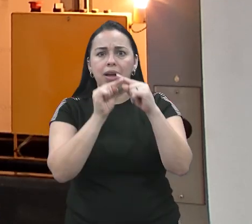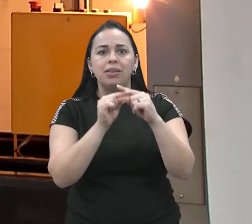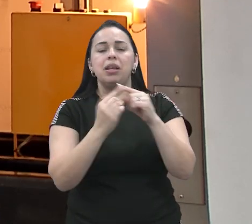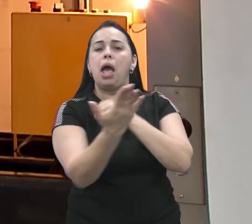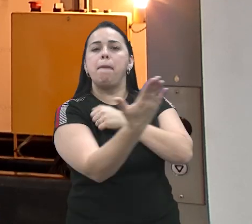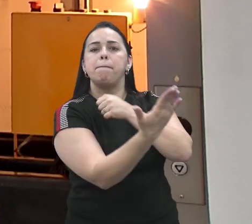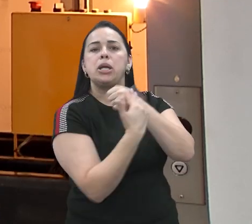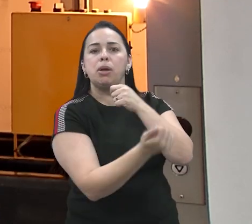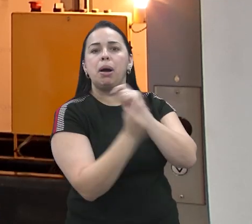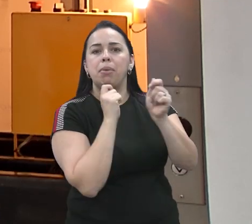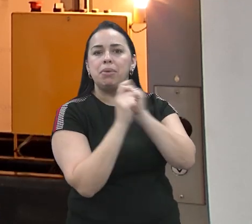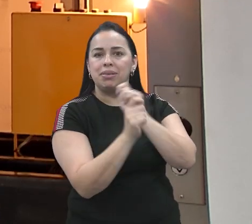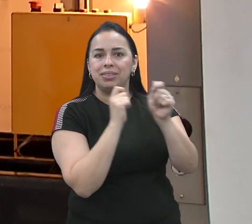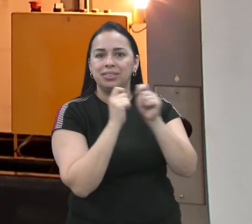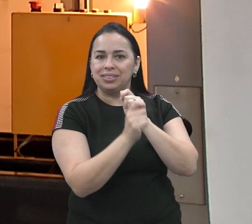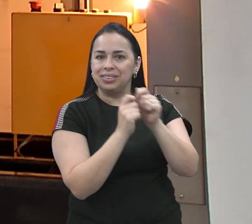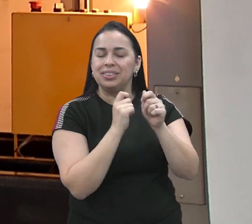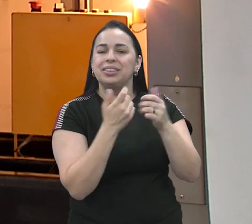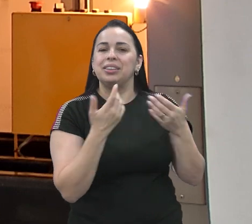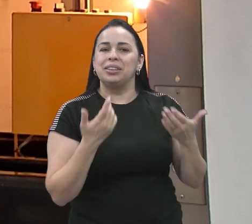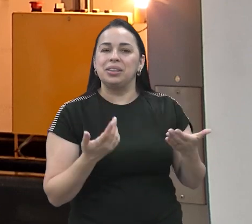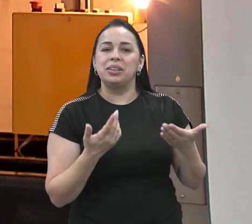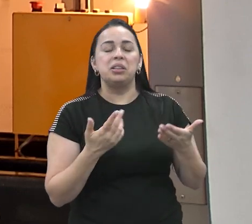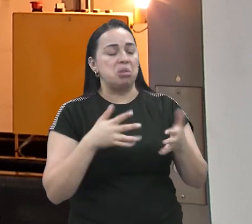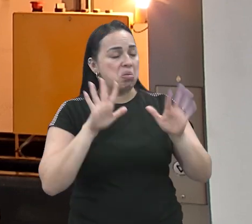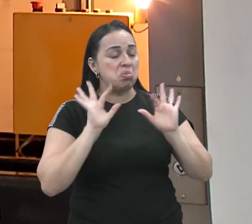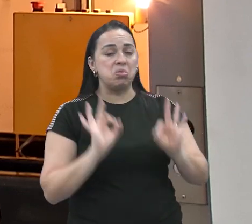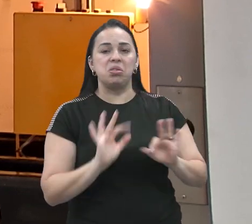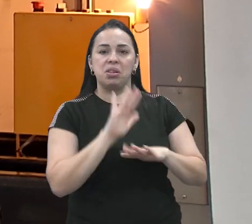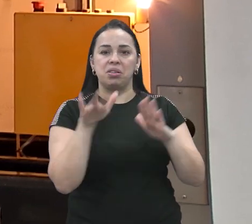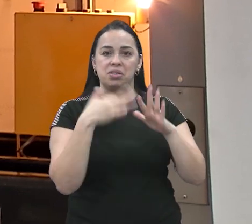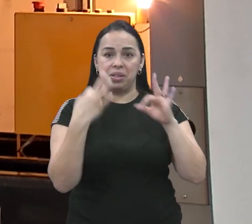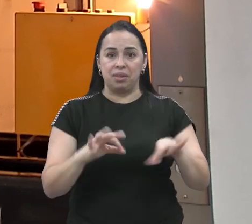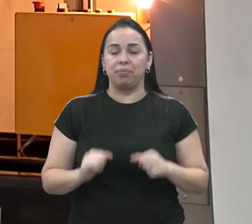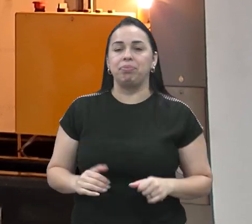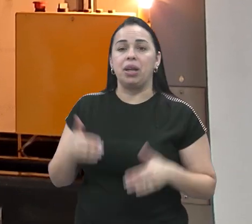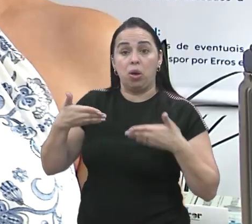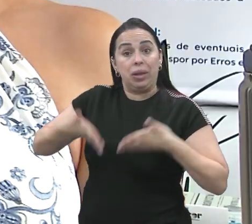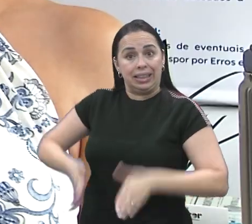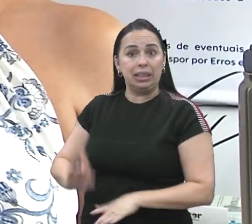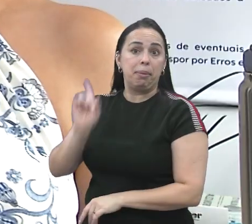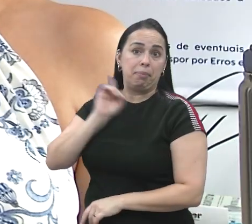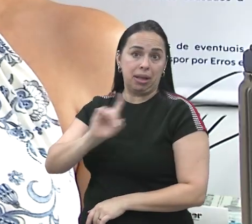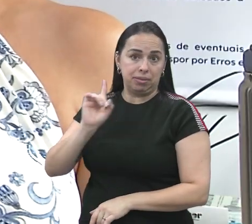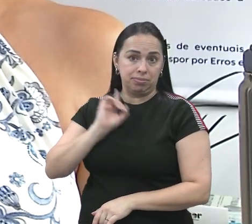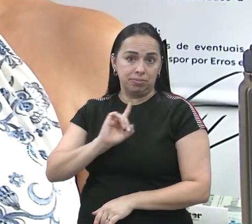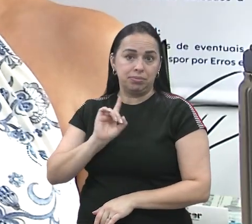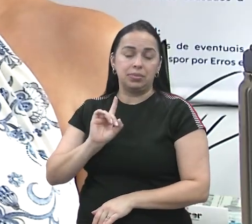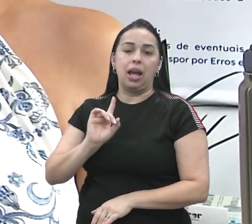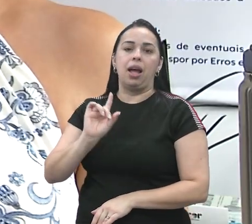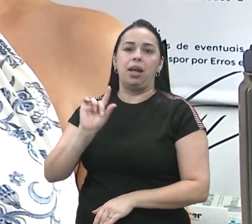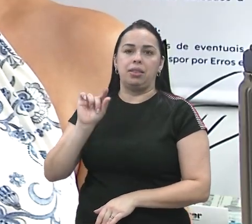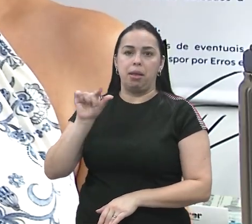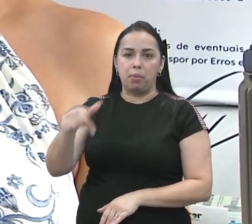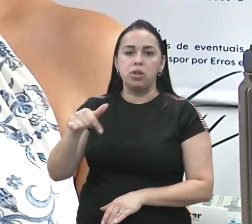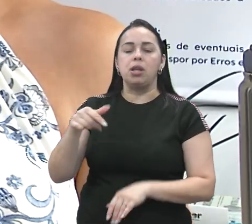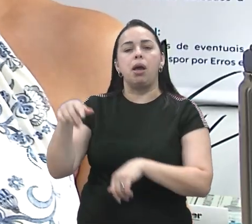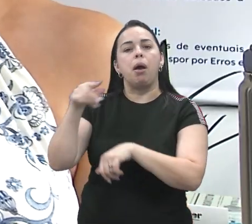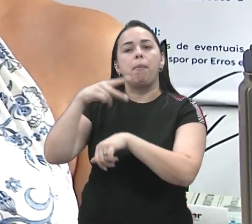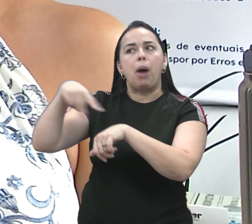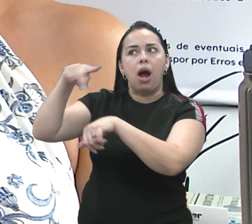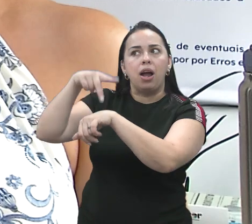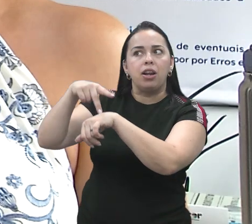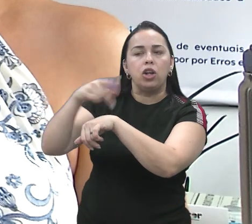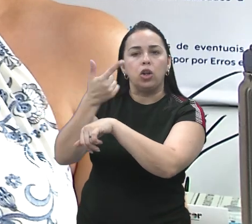estava precisando. Mandei, fui chamado para entrevista com o seu Wilson, que é o gerente aqui, e deu tudo certo. Sou mineira, né? Mas depois de Minas fiquei um